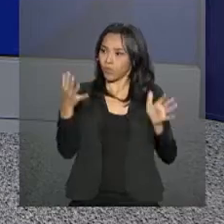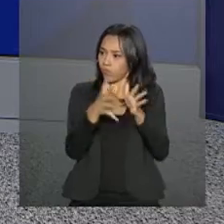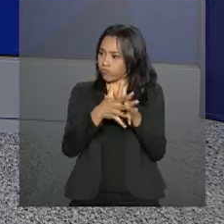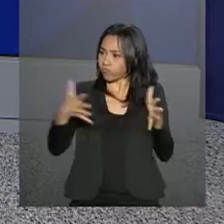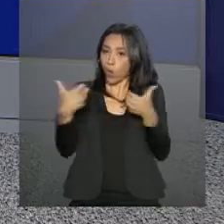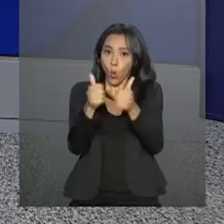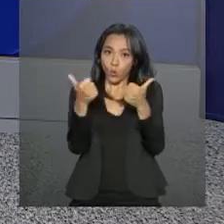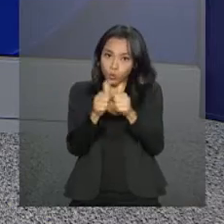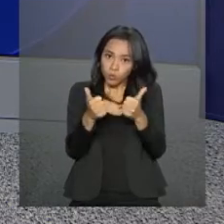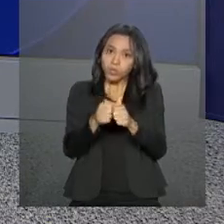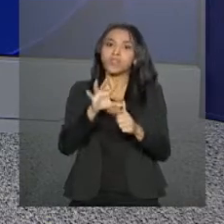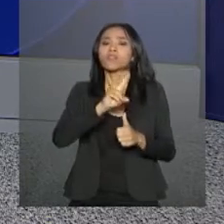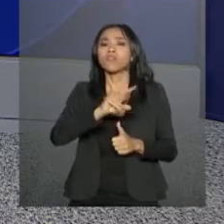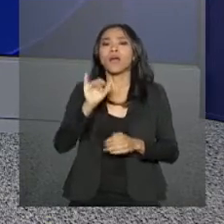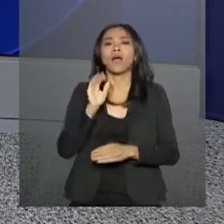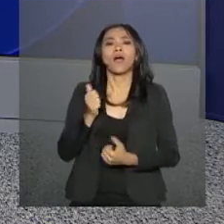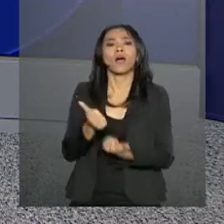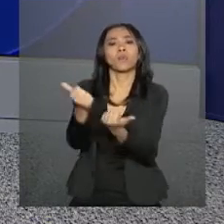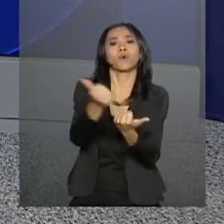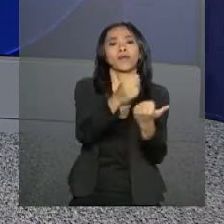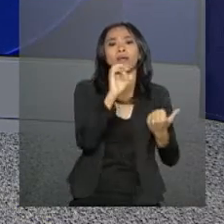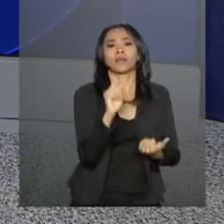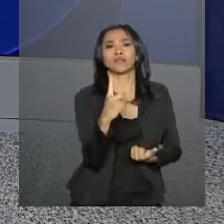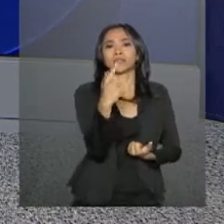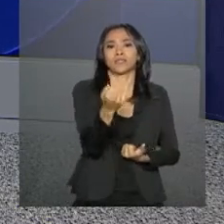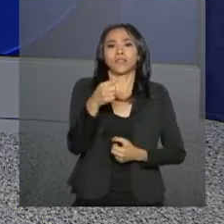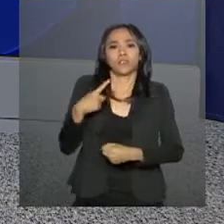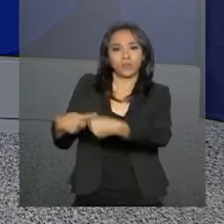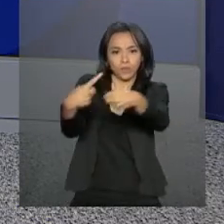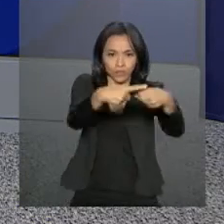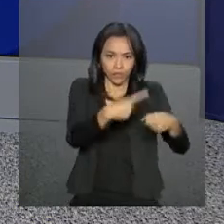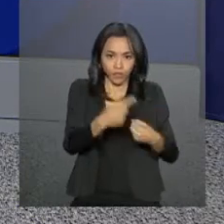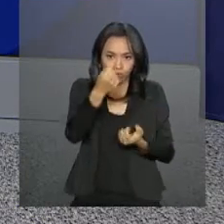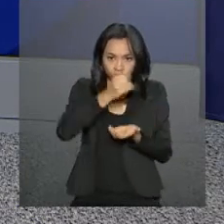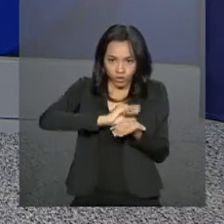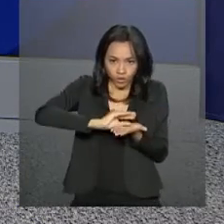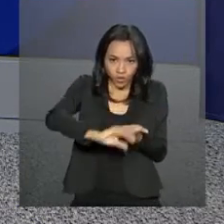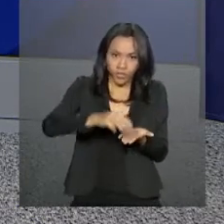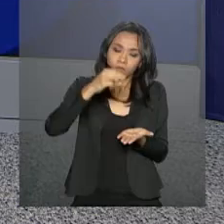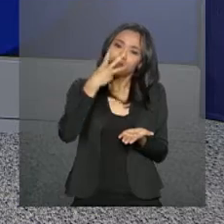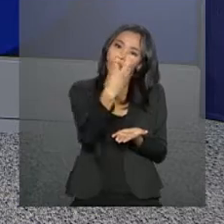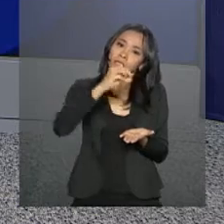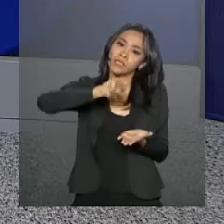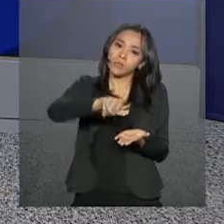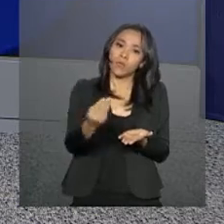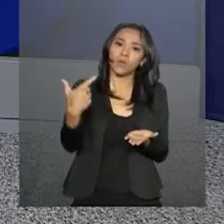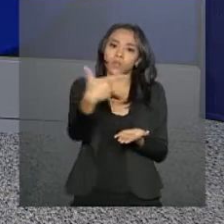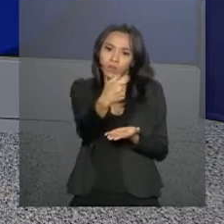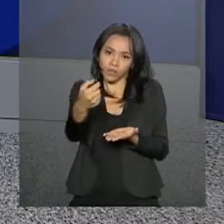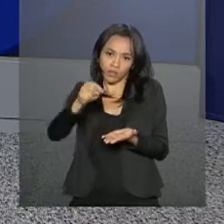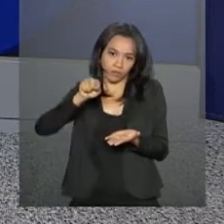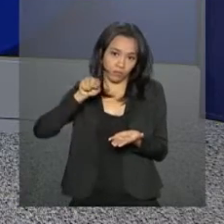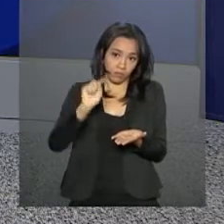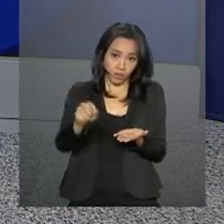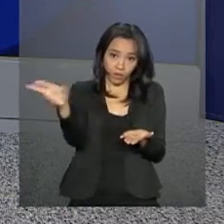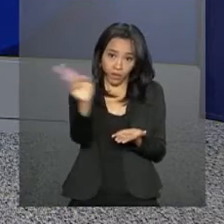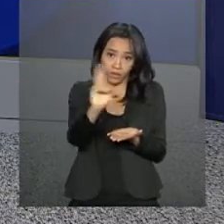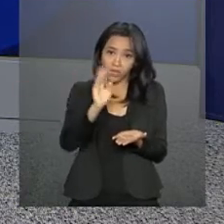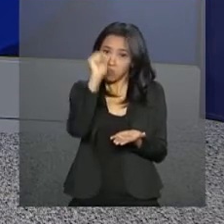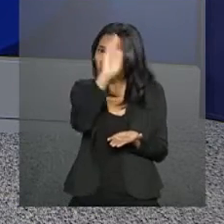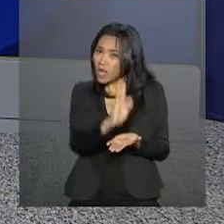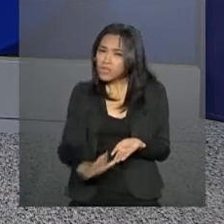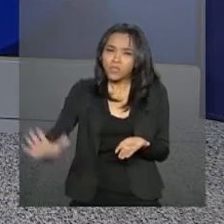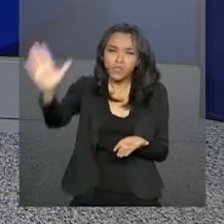17 municípios cariocas o investimento é de três milhões e duzentos mil reais em todo o brasil vão ser entregues